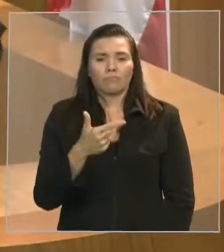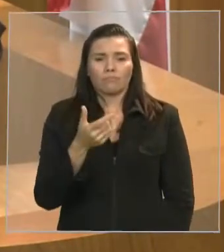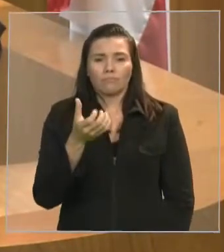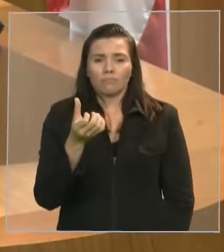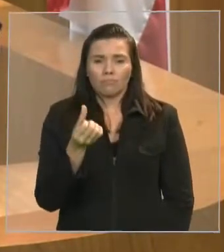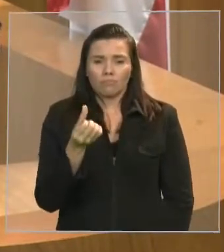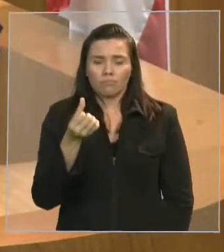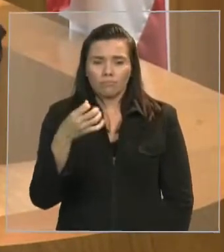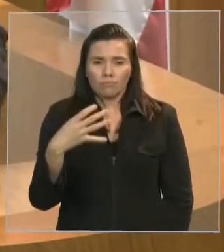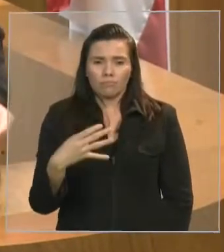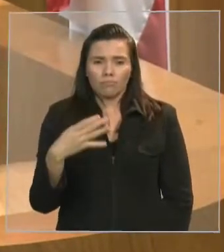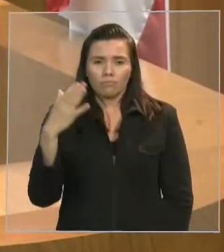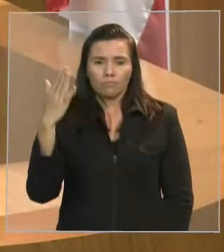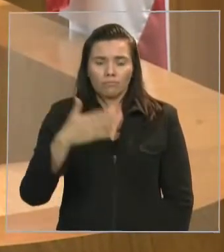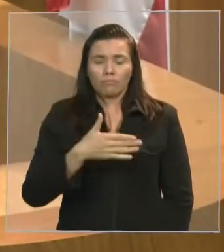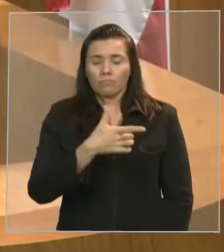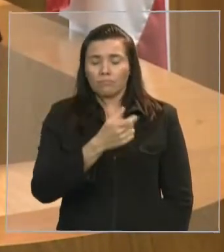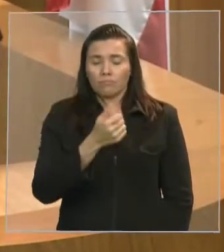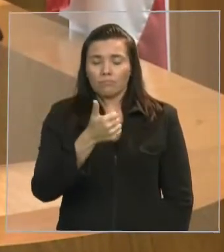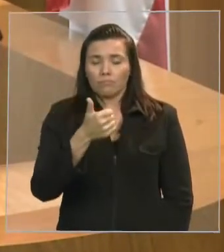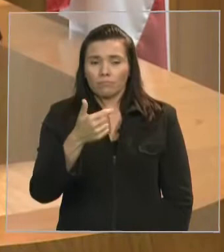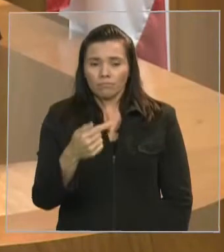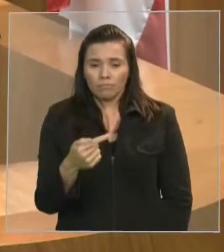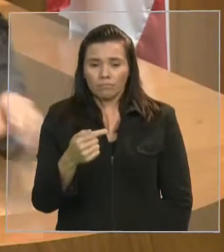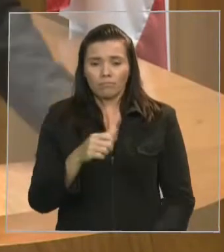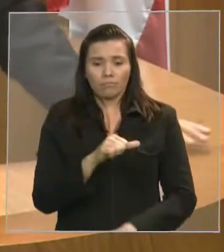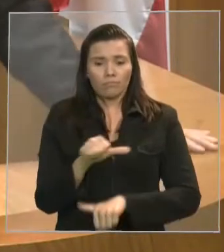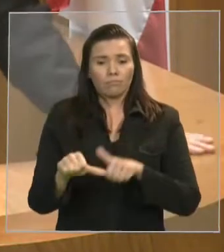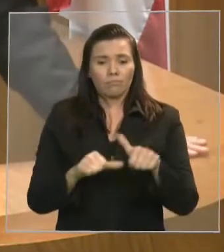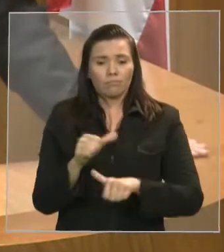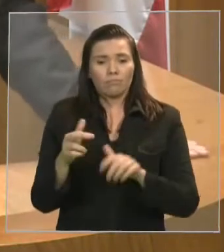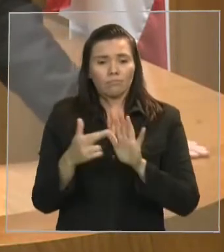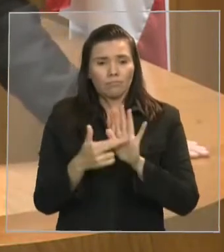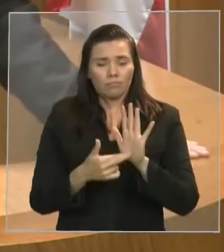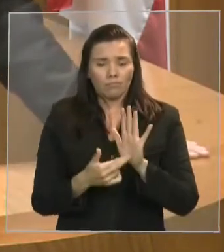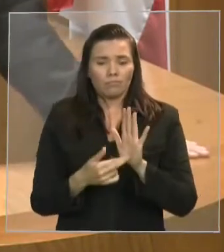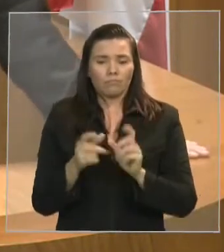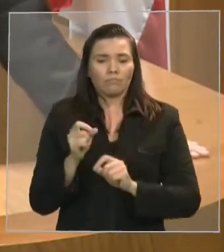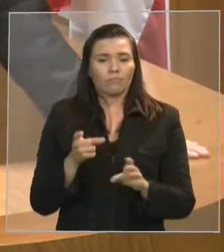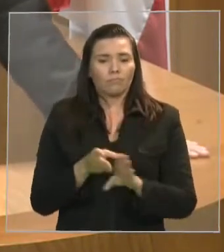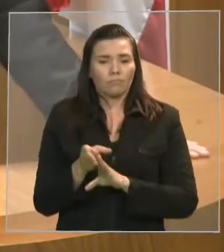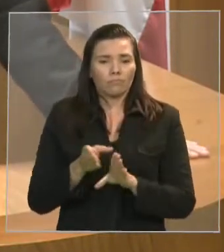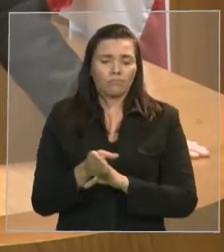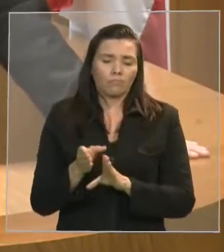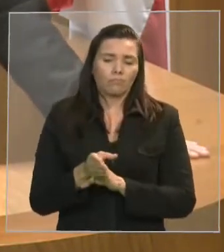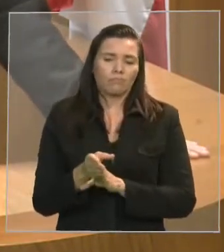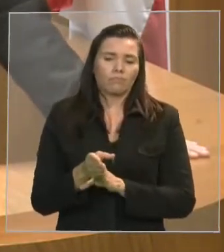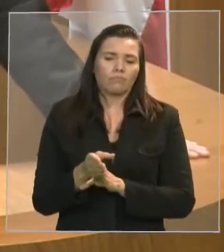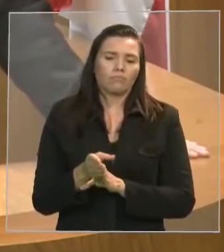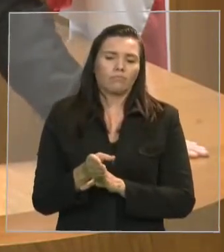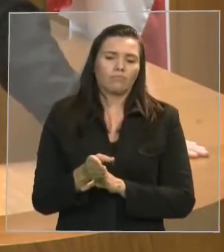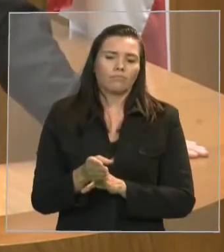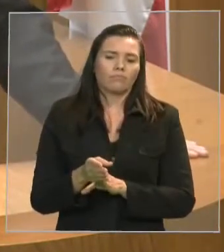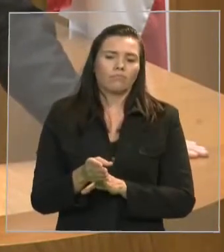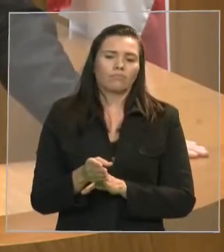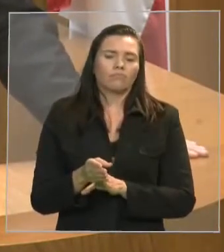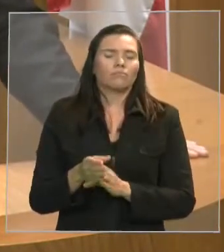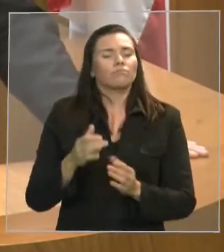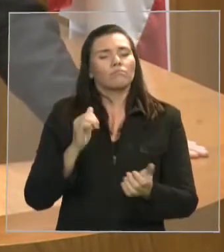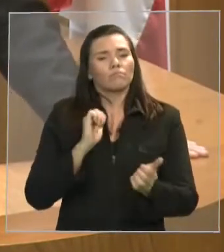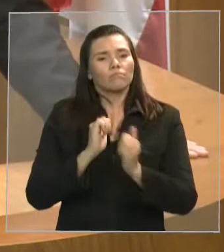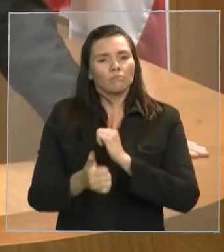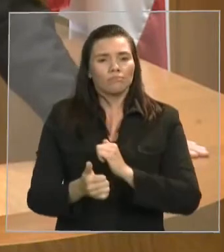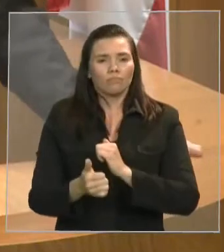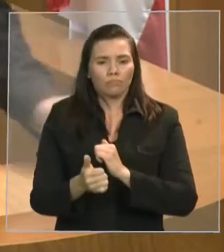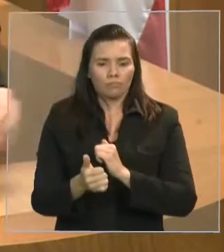264 de 2017, que altera o Conselho Estadual de Esporte e Lazer do